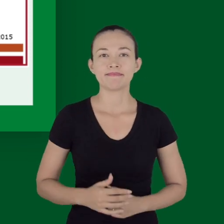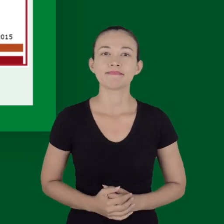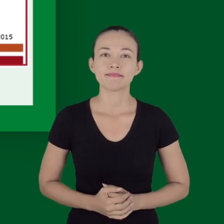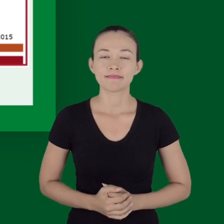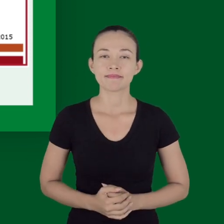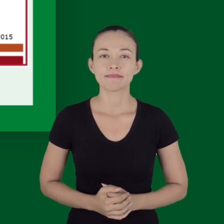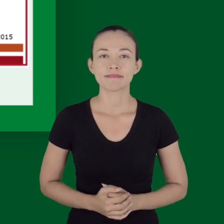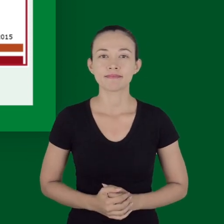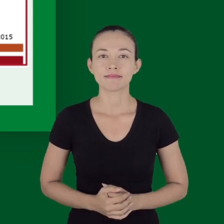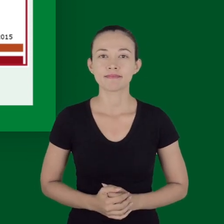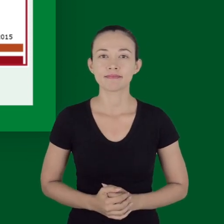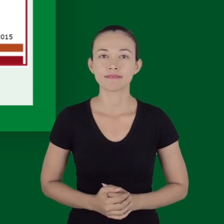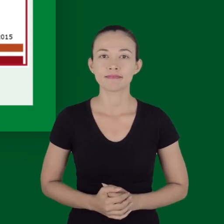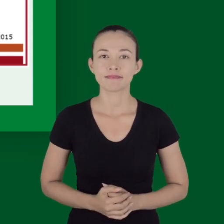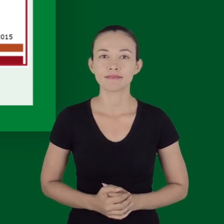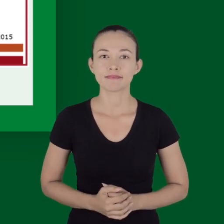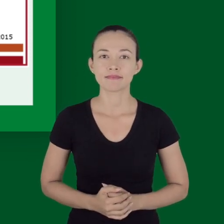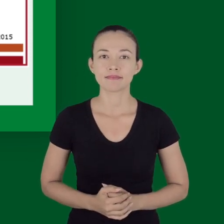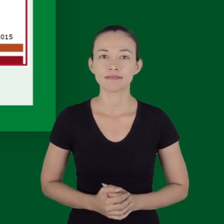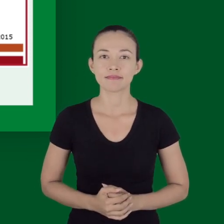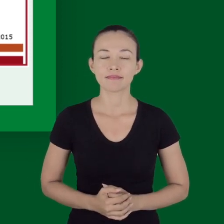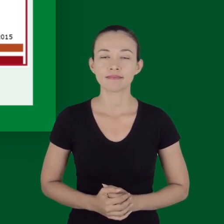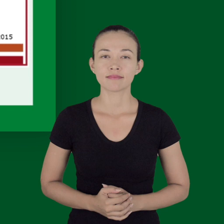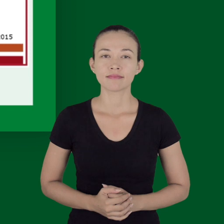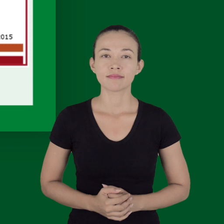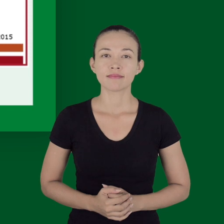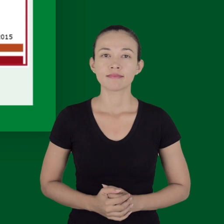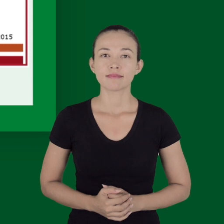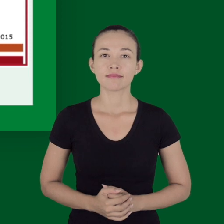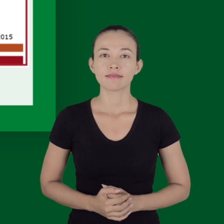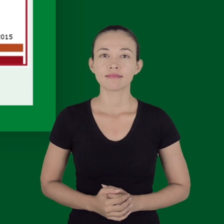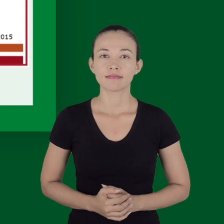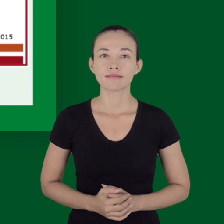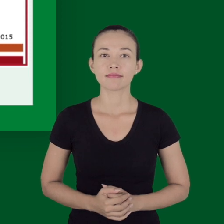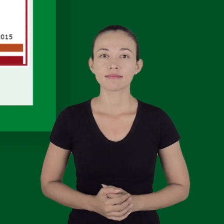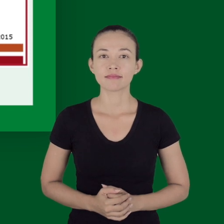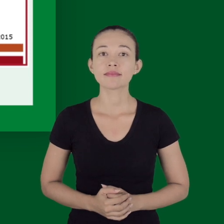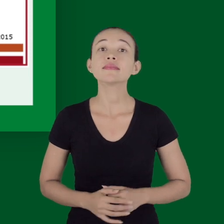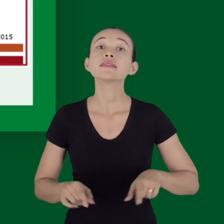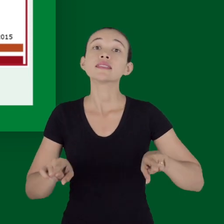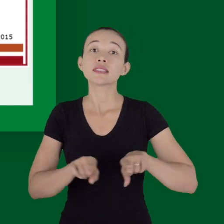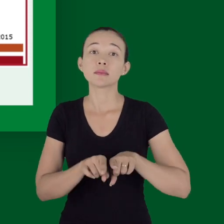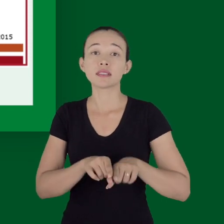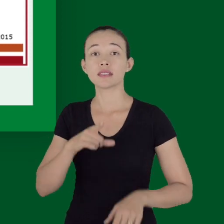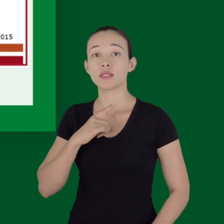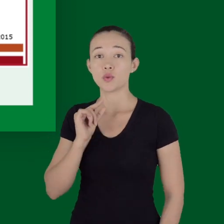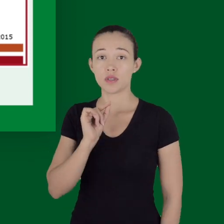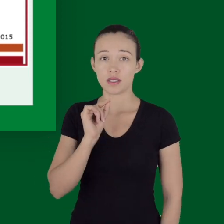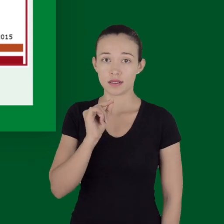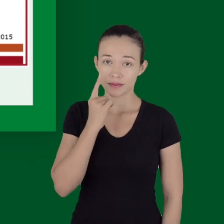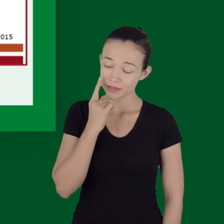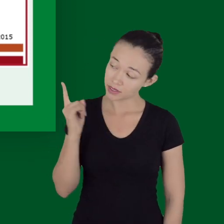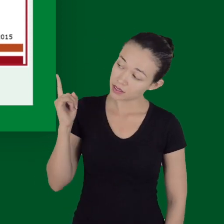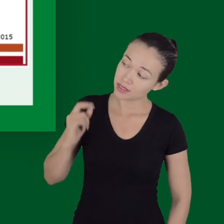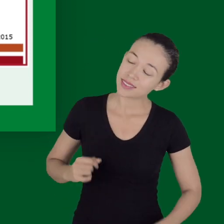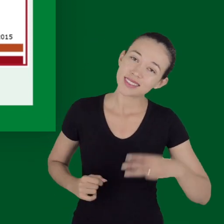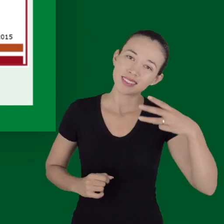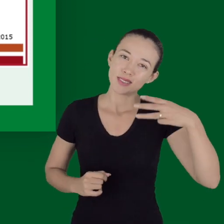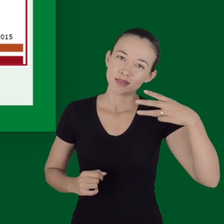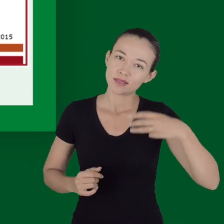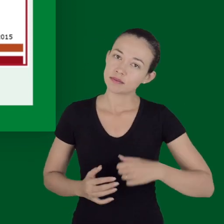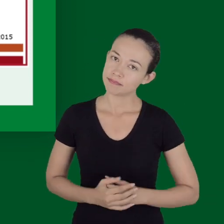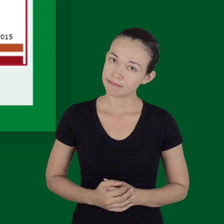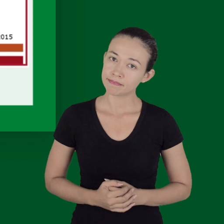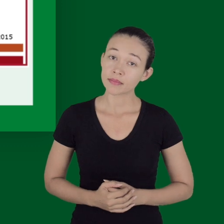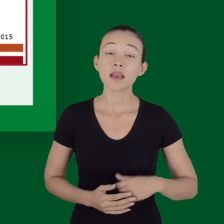é irregular. E a gente consegue diferenciar também como um BAV mais avançado